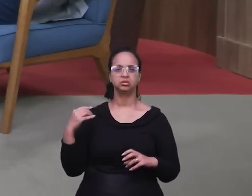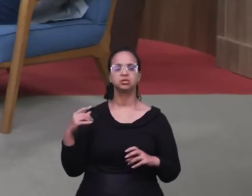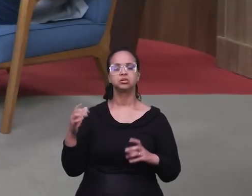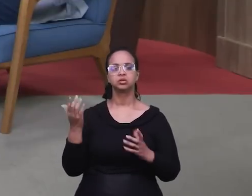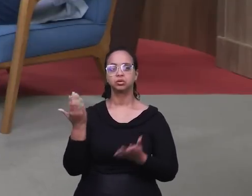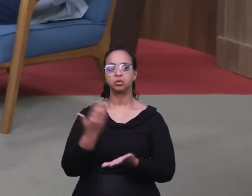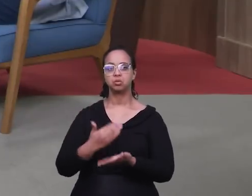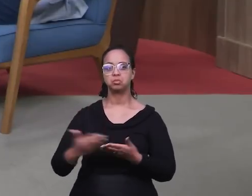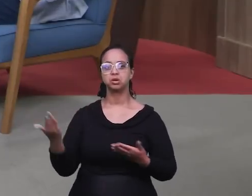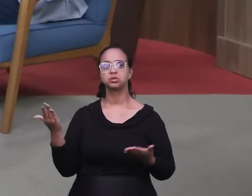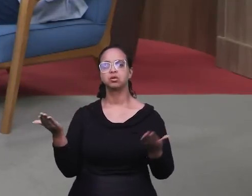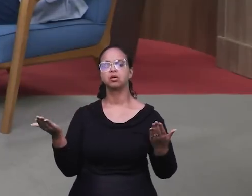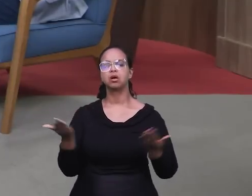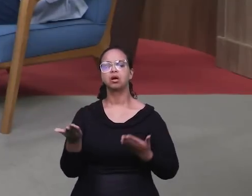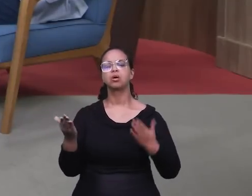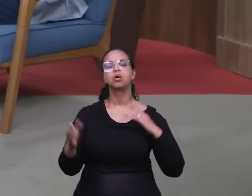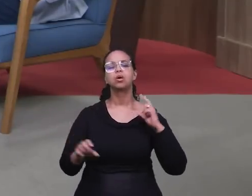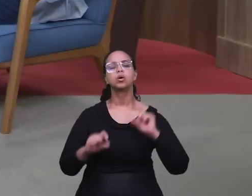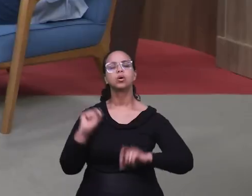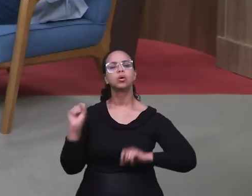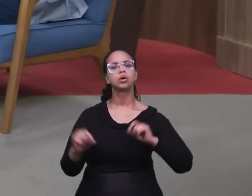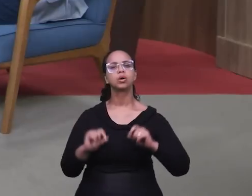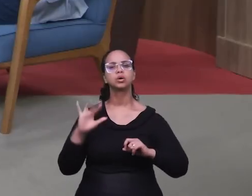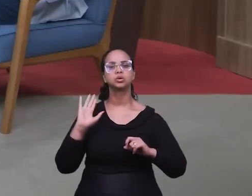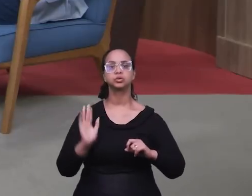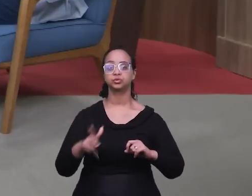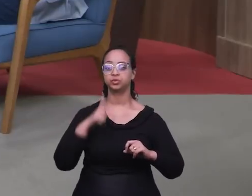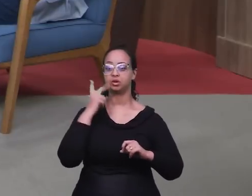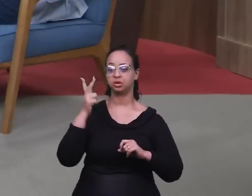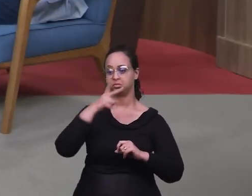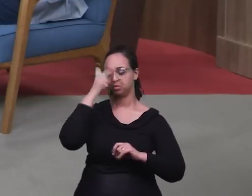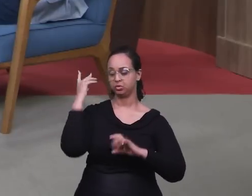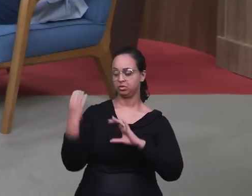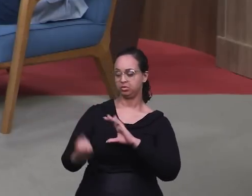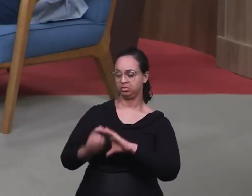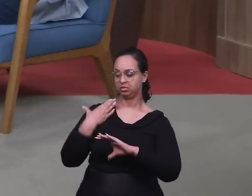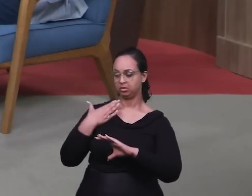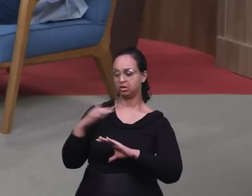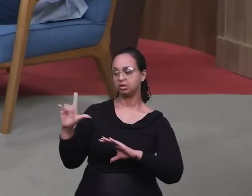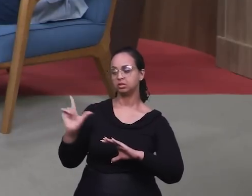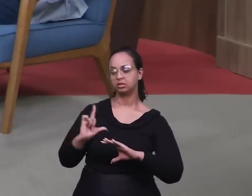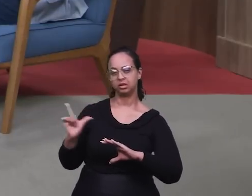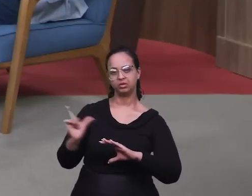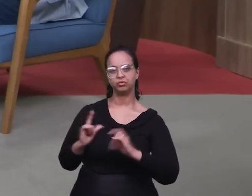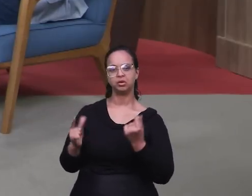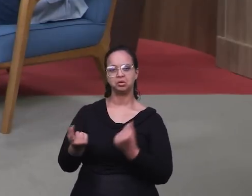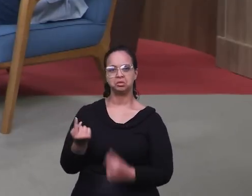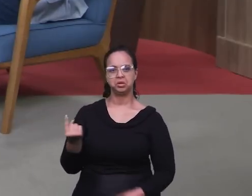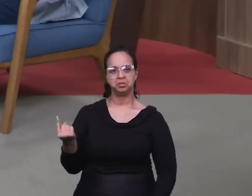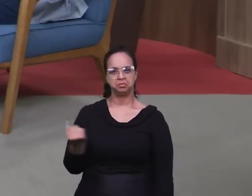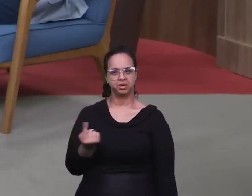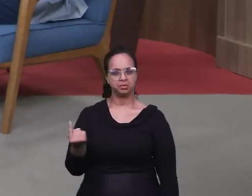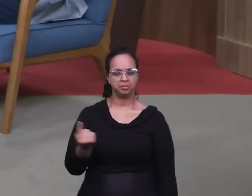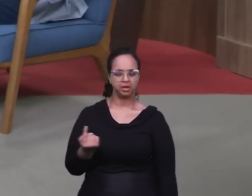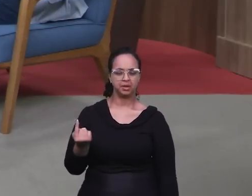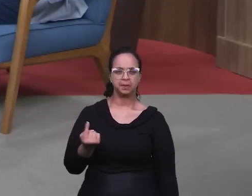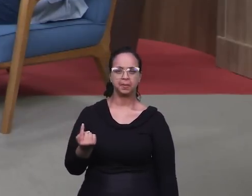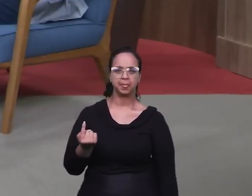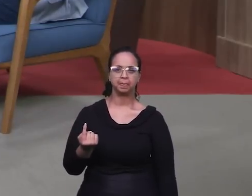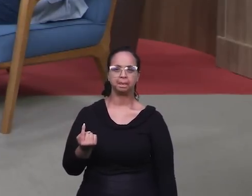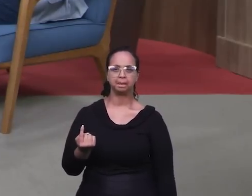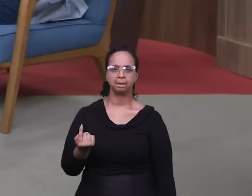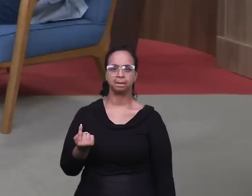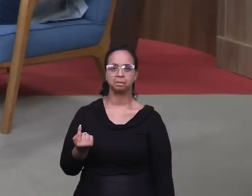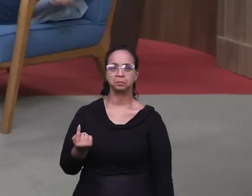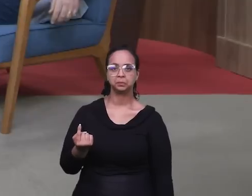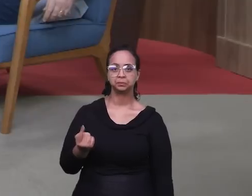do quadro o que nos dizem os irmãos que enviaram para nós as suas participações. A primeira veio de